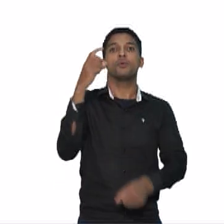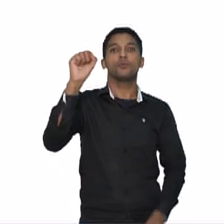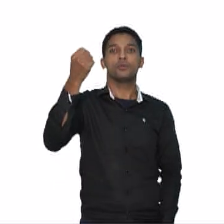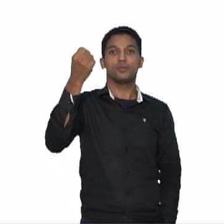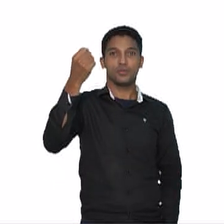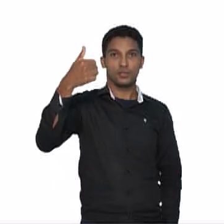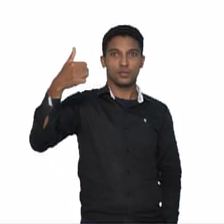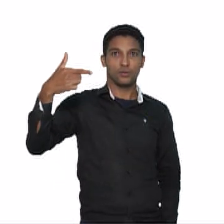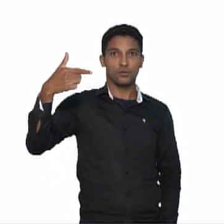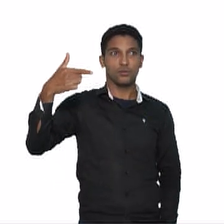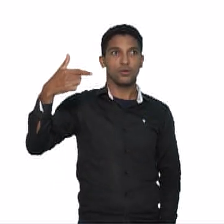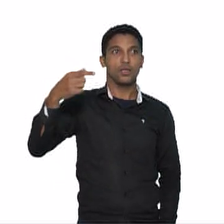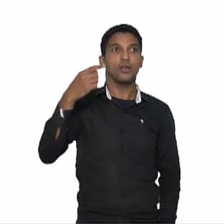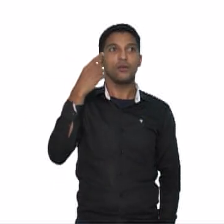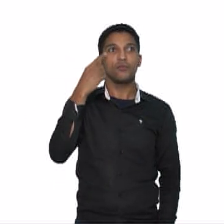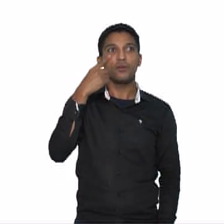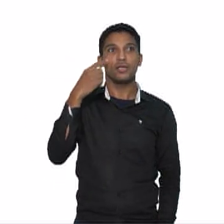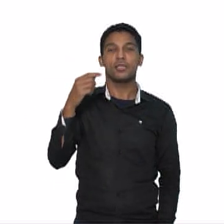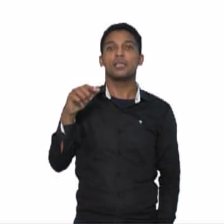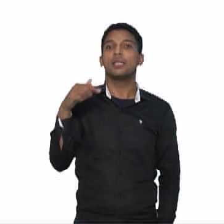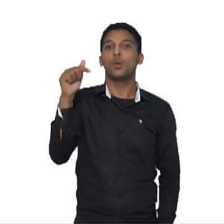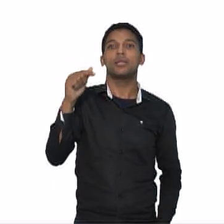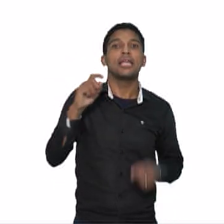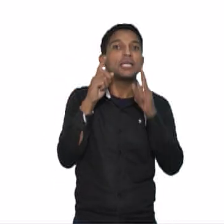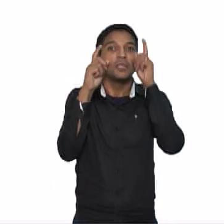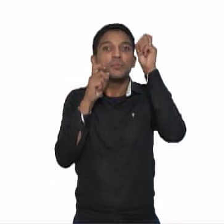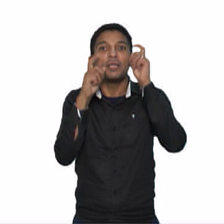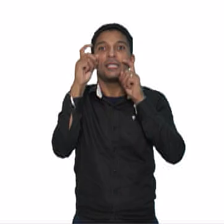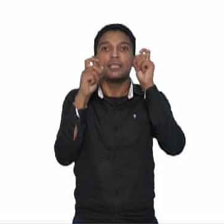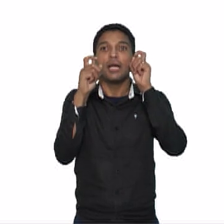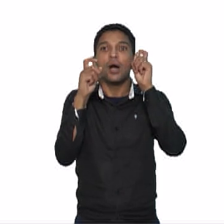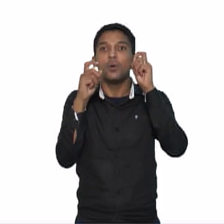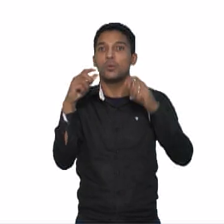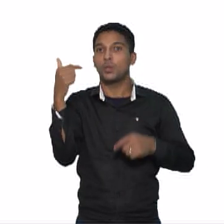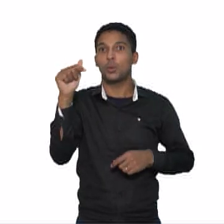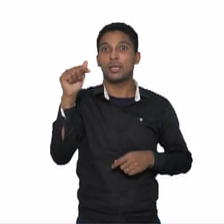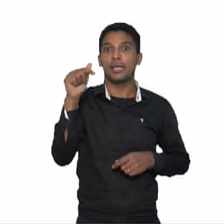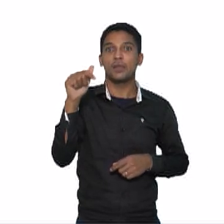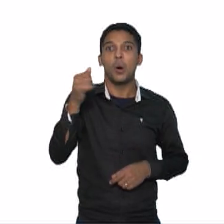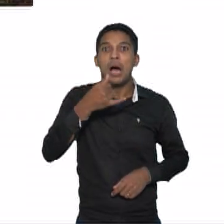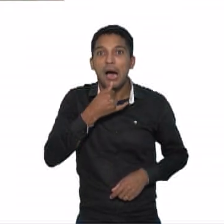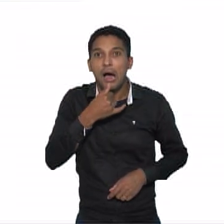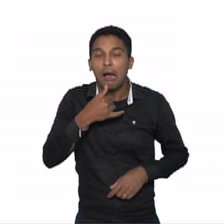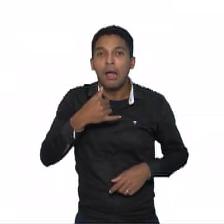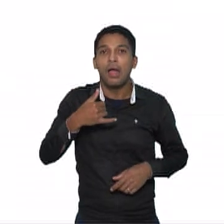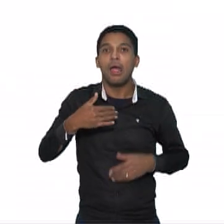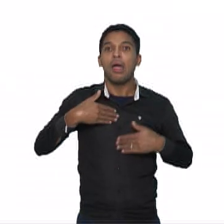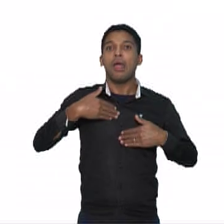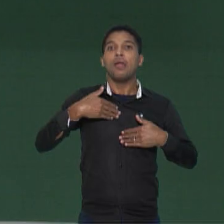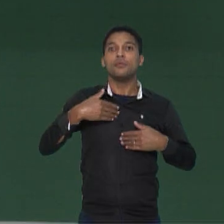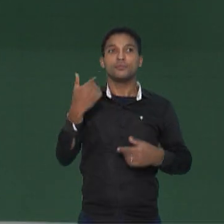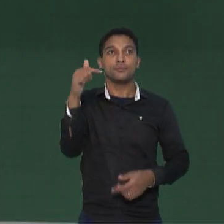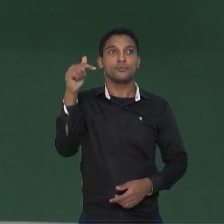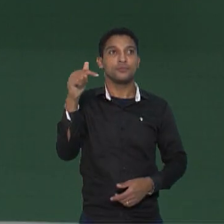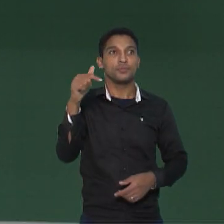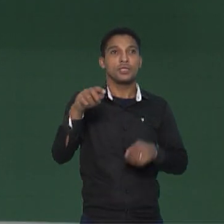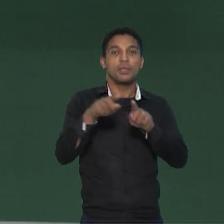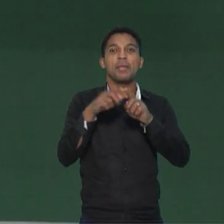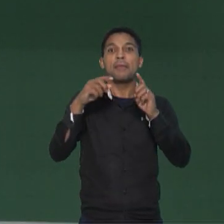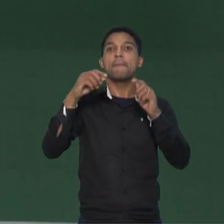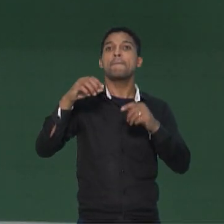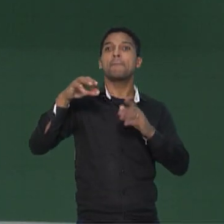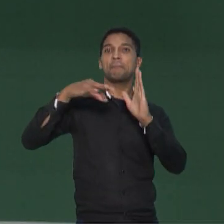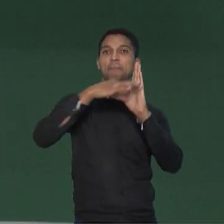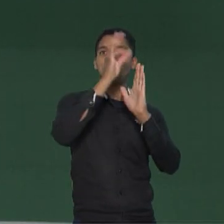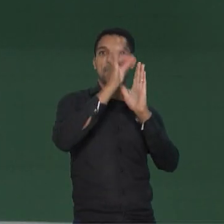da sobriedade, mais uma vez não tem a expressão, não tem o auge da dramaticidade, né, e a gente não percebe as marcas de